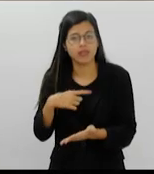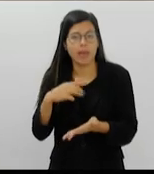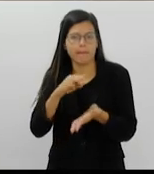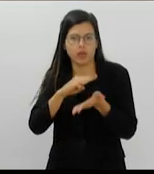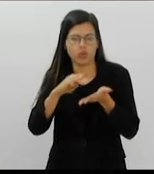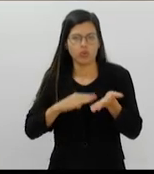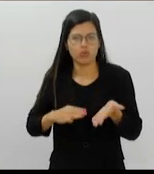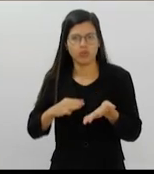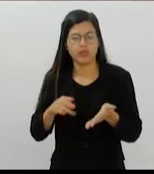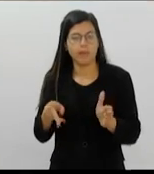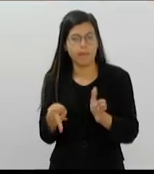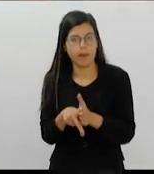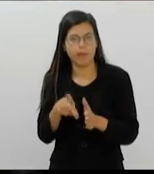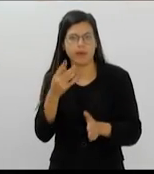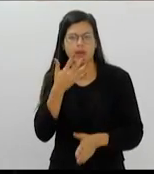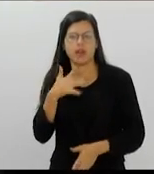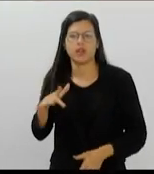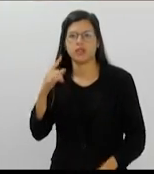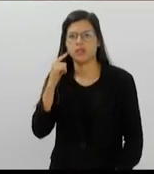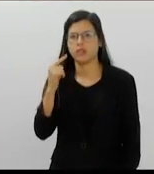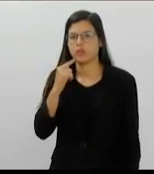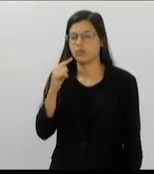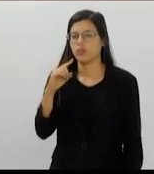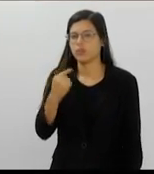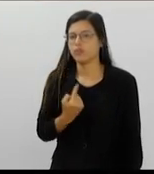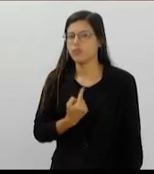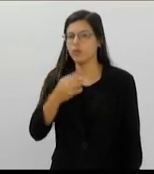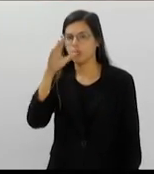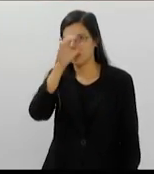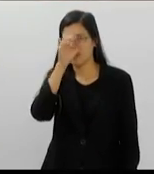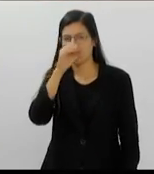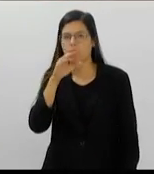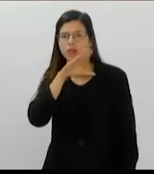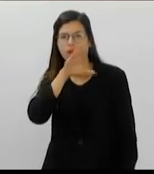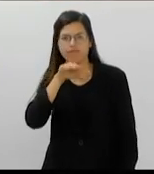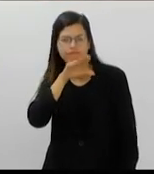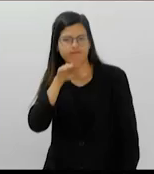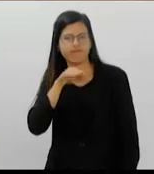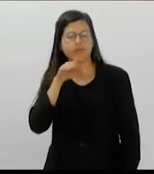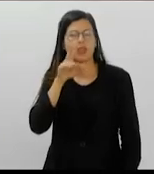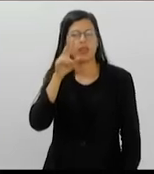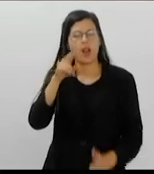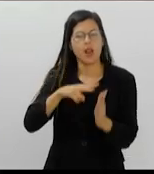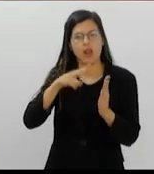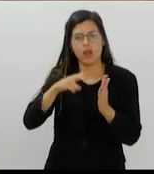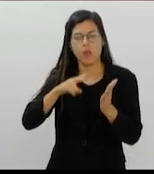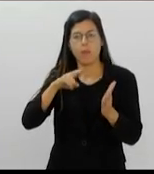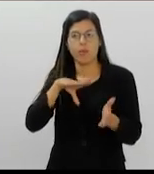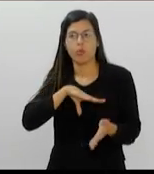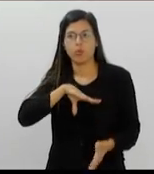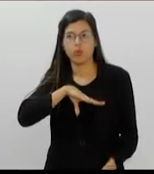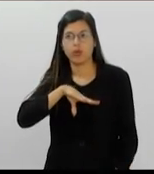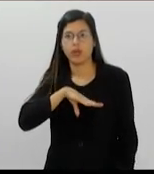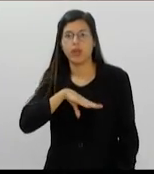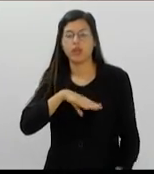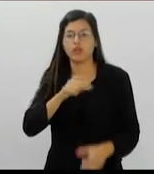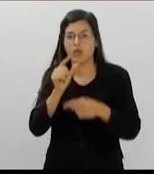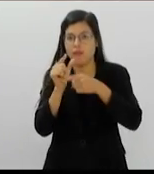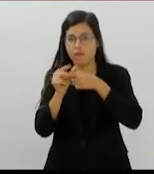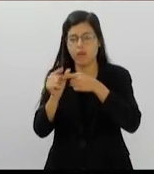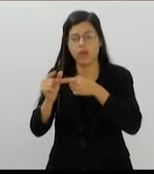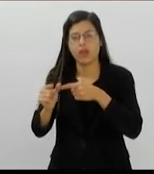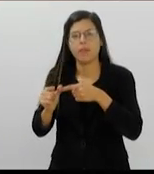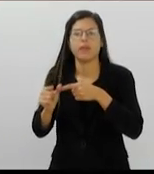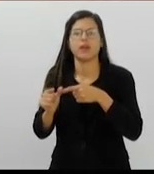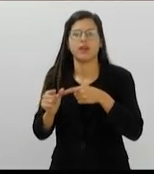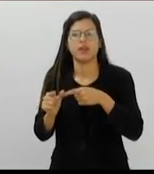crianças surdas. A gente aprende a falar, a gente aprende a ler o português por fonemas. Muitas das nossas metodologias usa